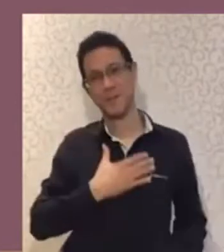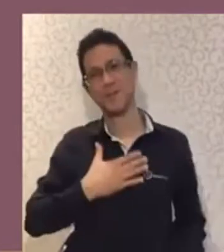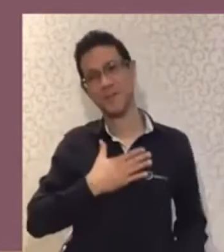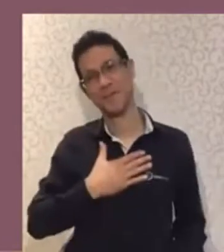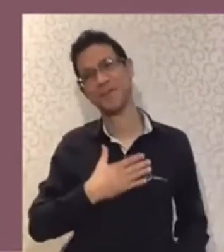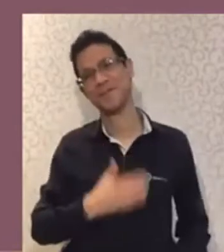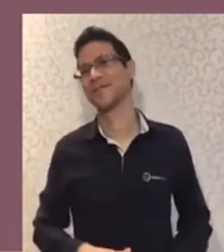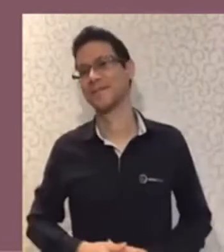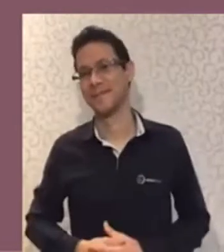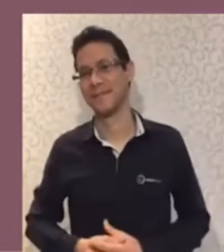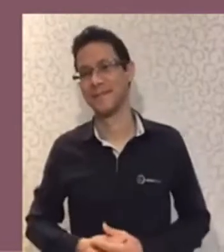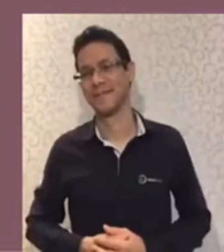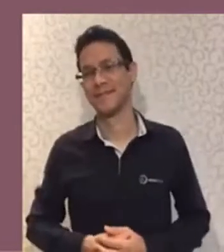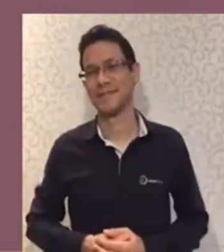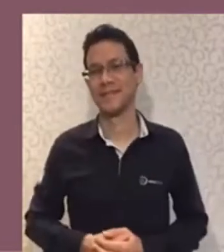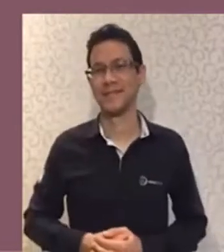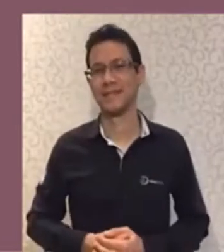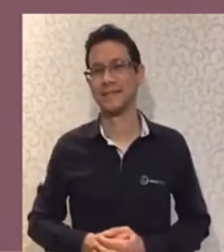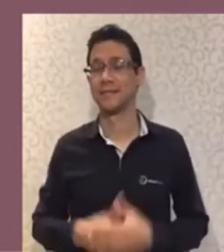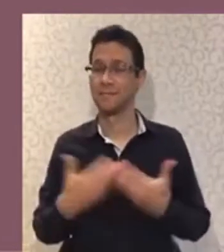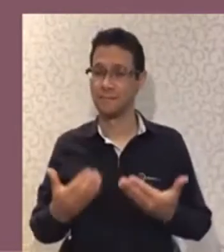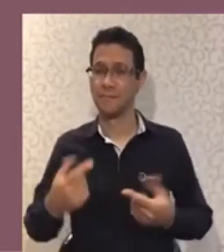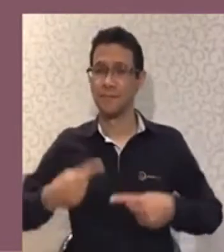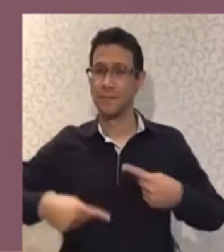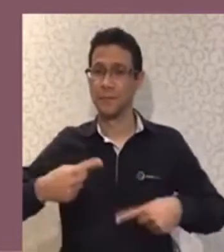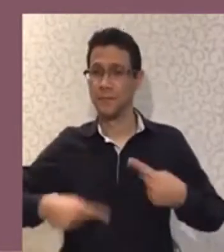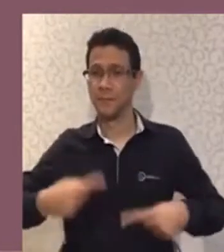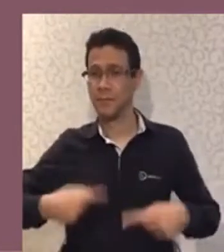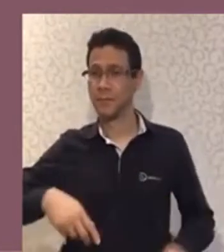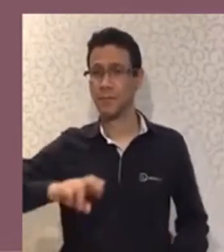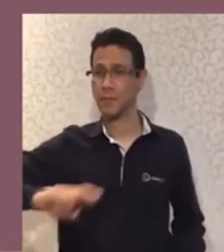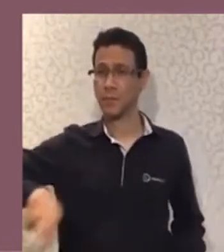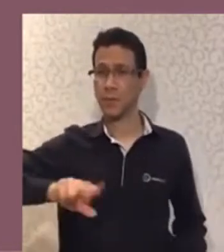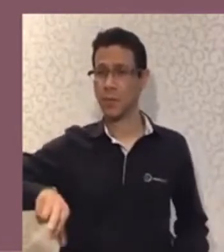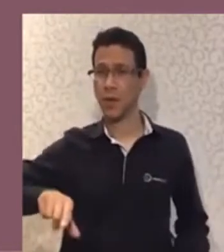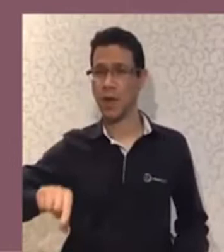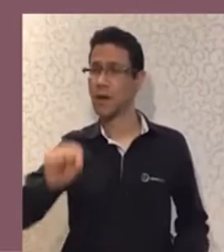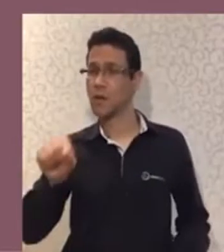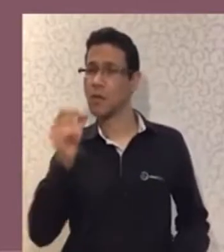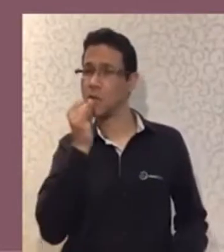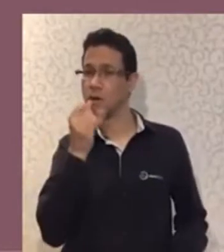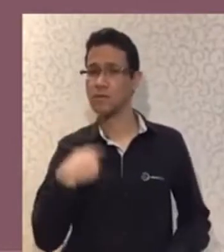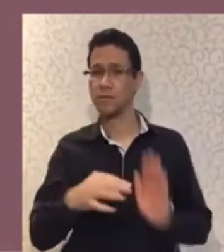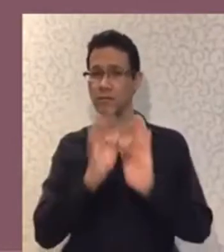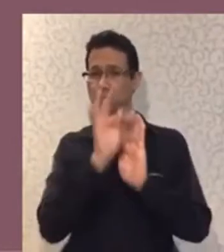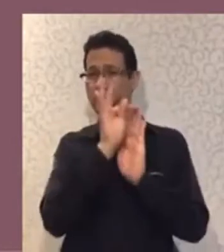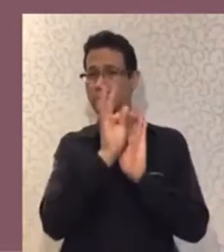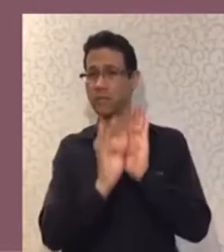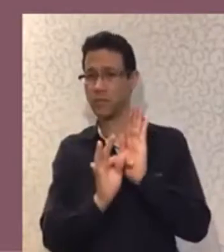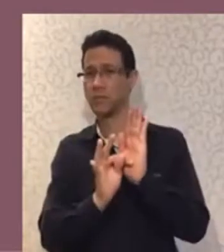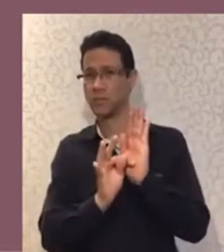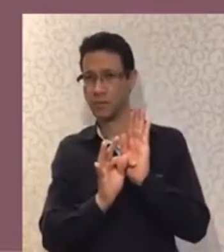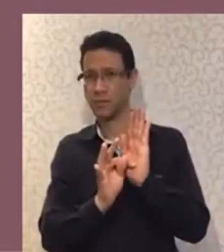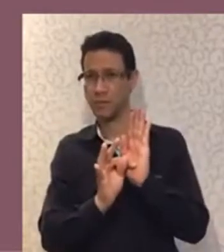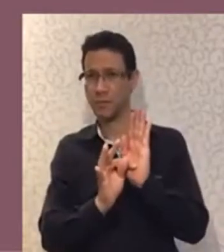que uma política não é simplesmente um texto